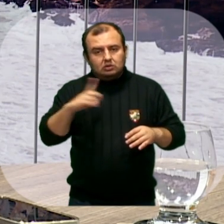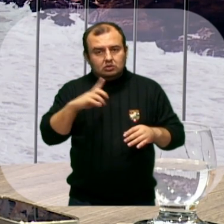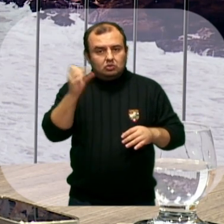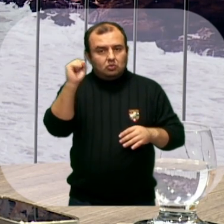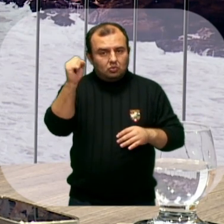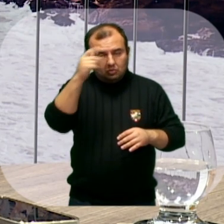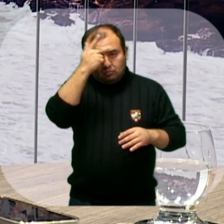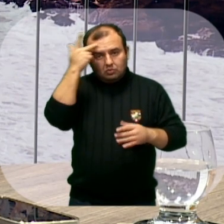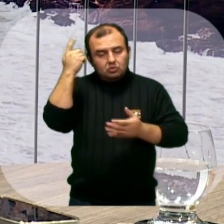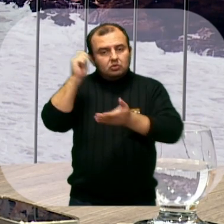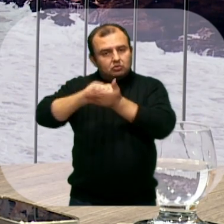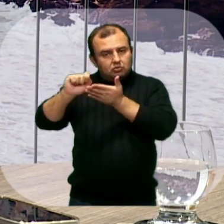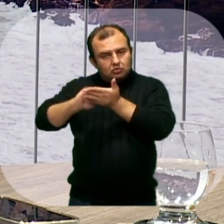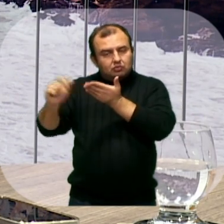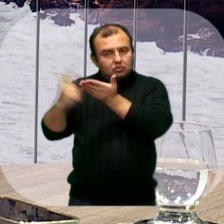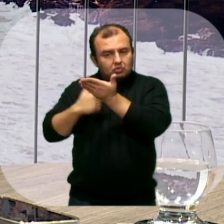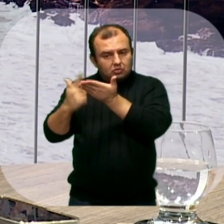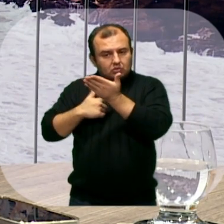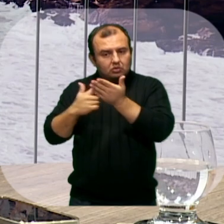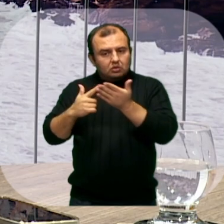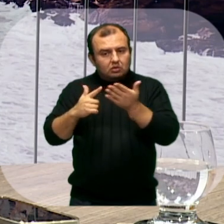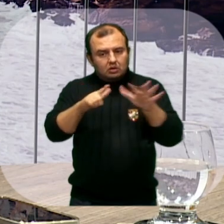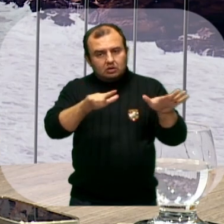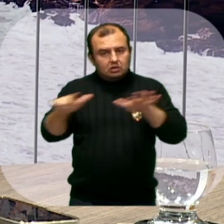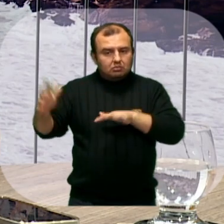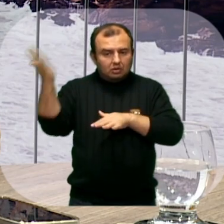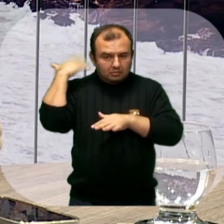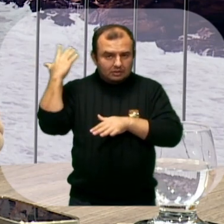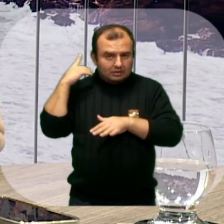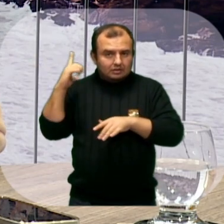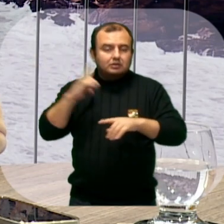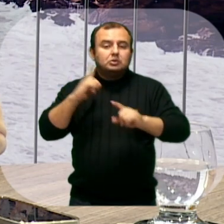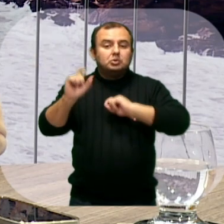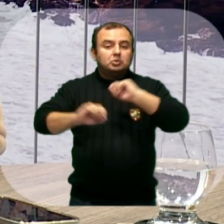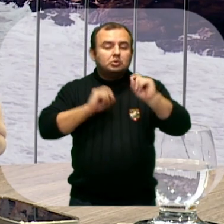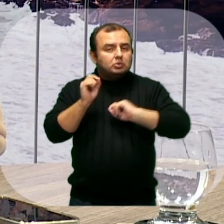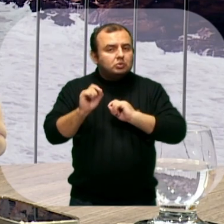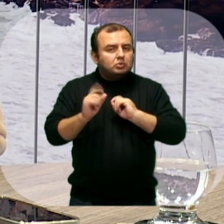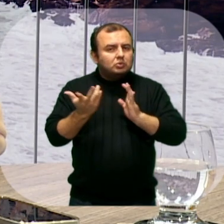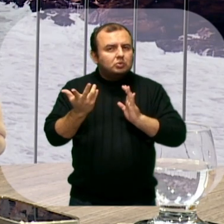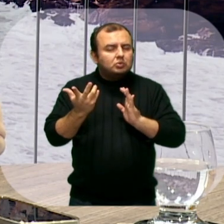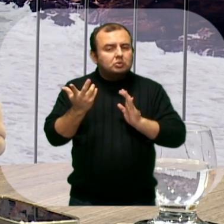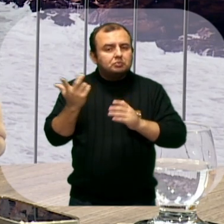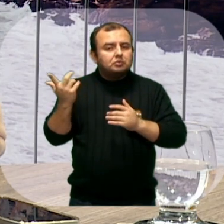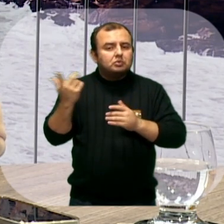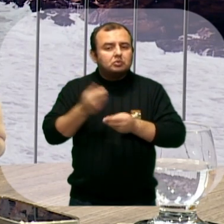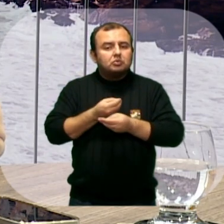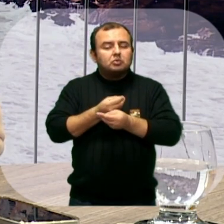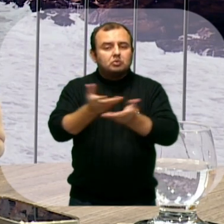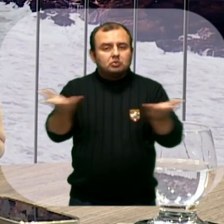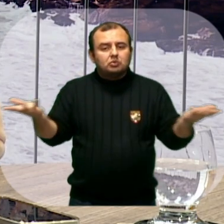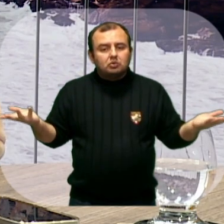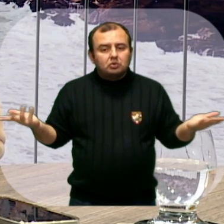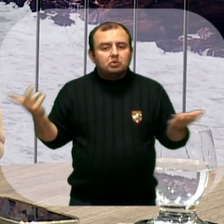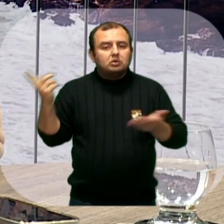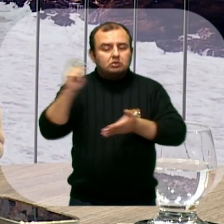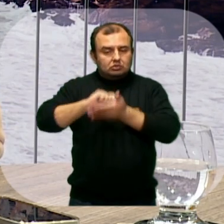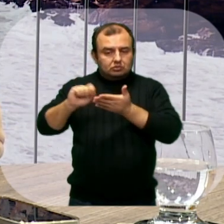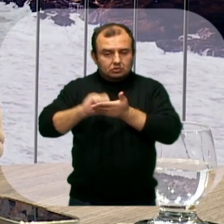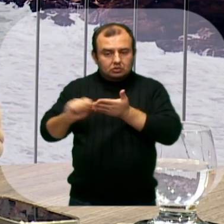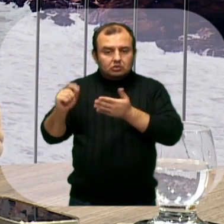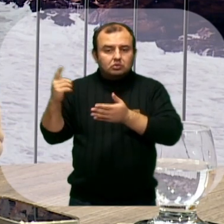8 autores. A semana passada, nós tivemos também o lançamento dos autores